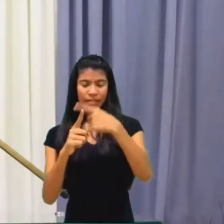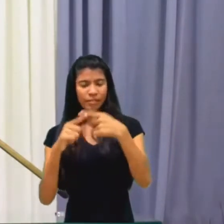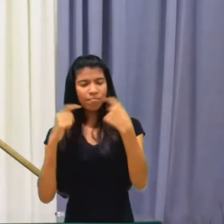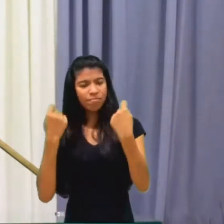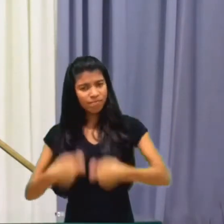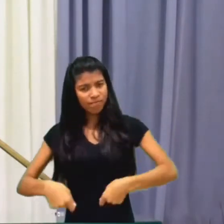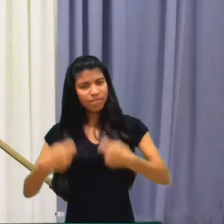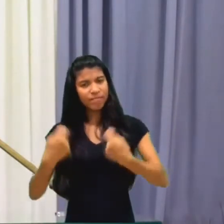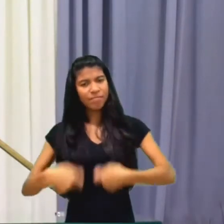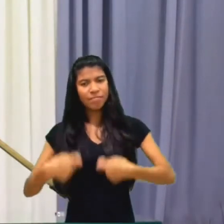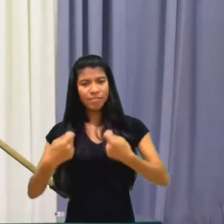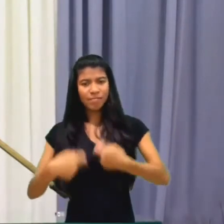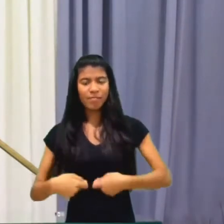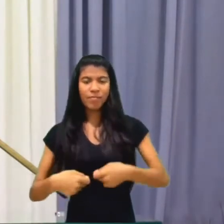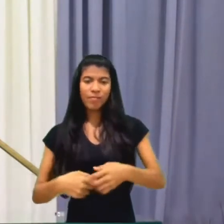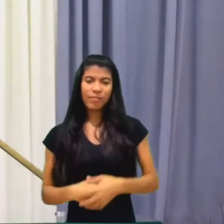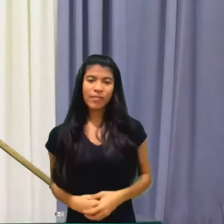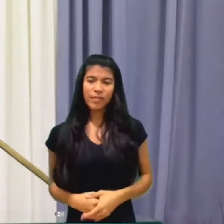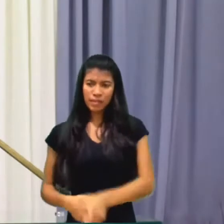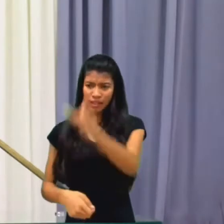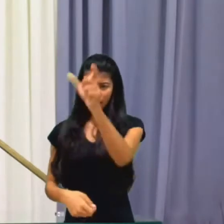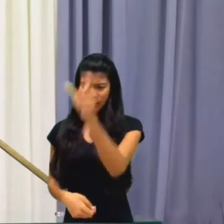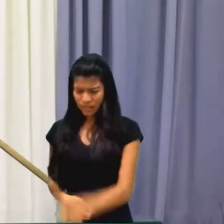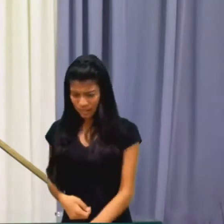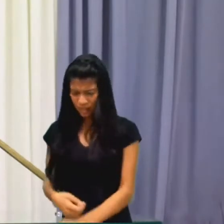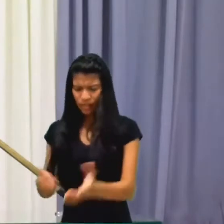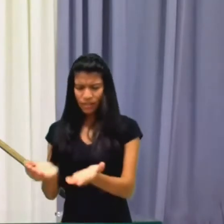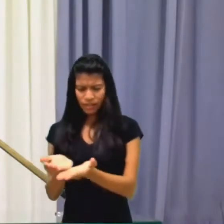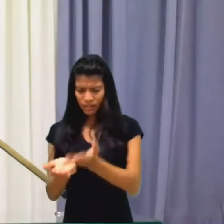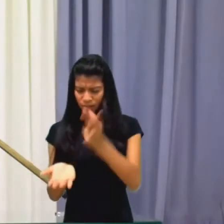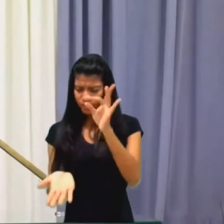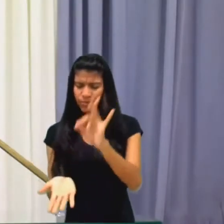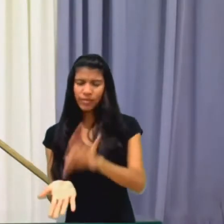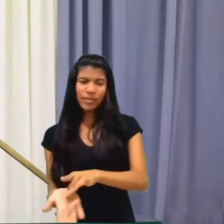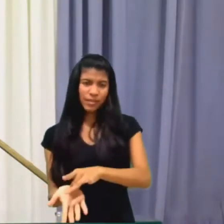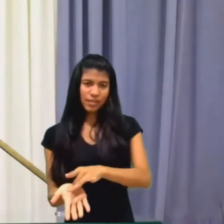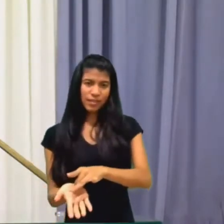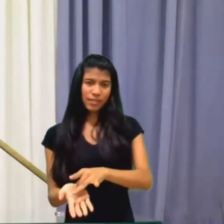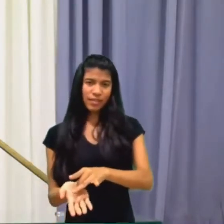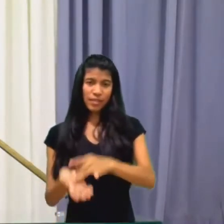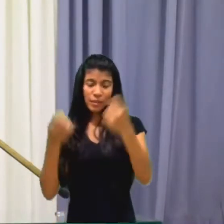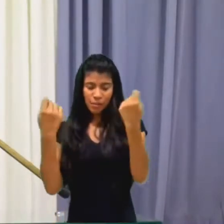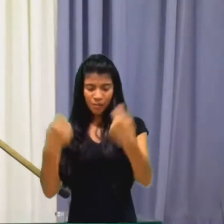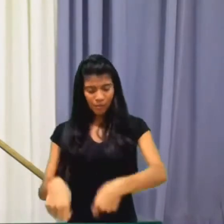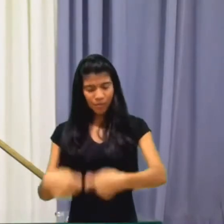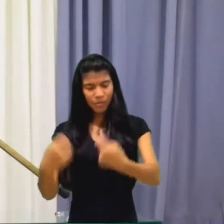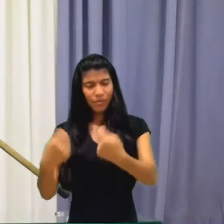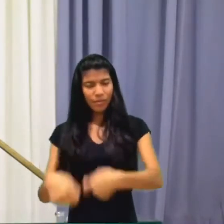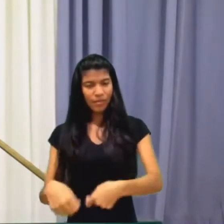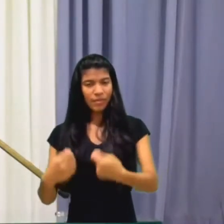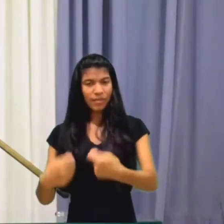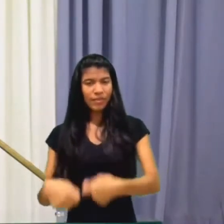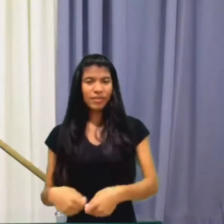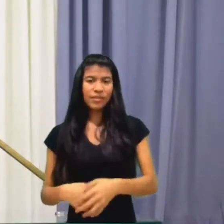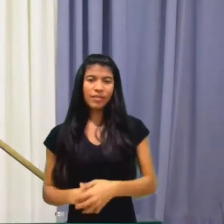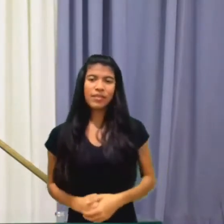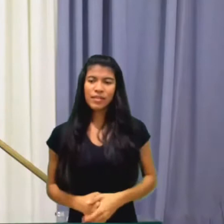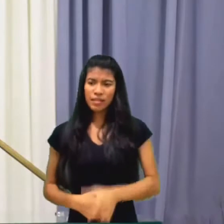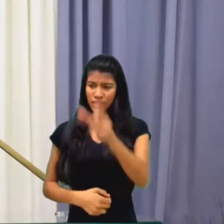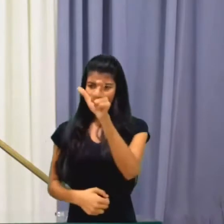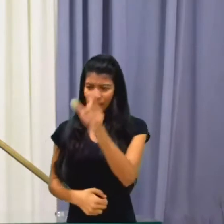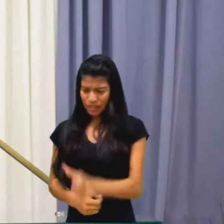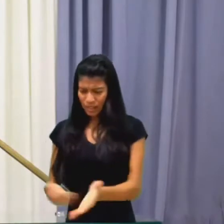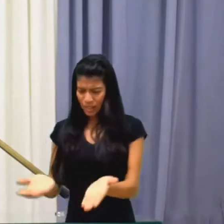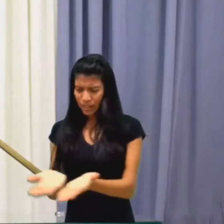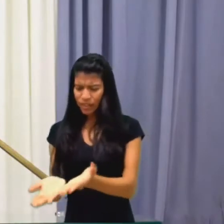necessita voltar a ser igreja. Precisa reassumir o seu papel de